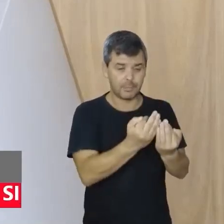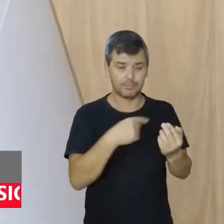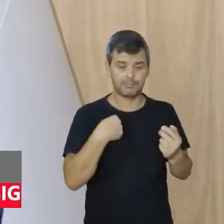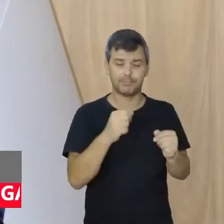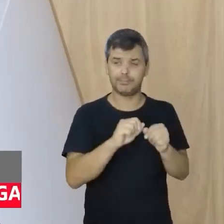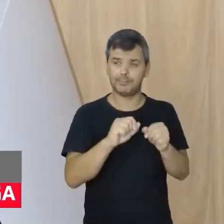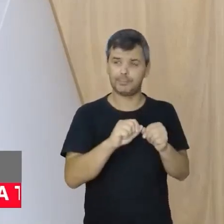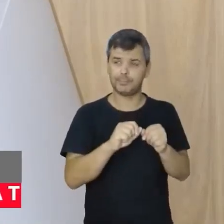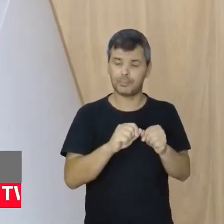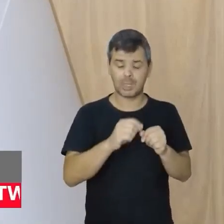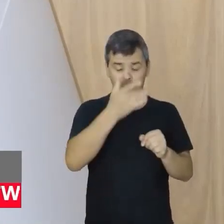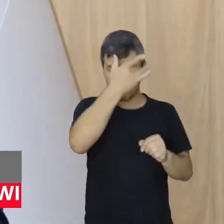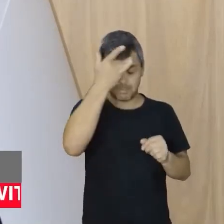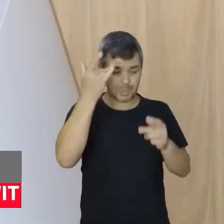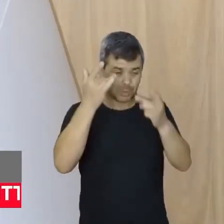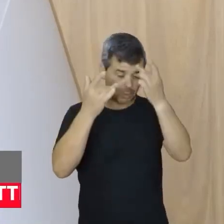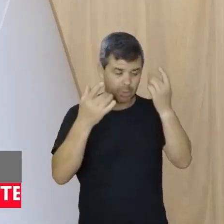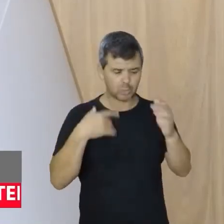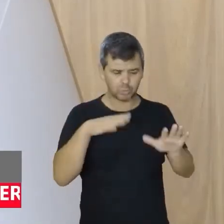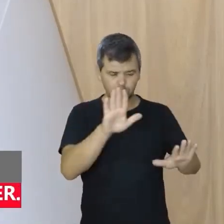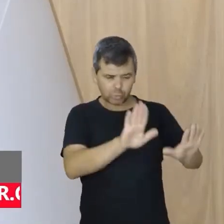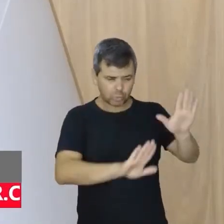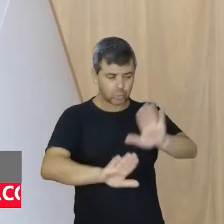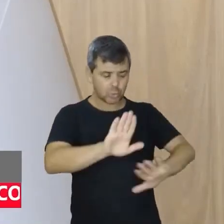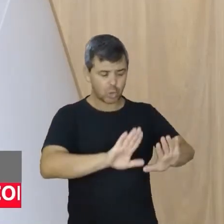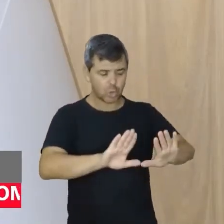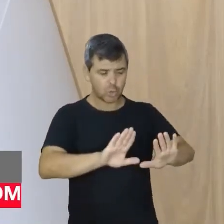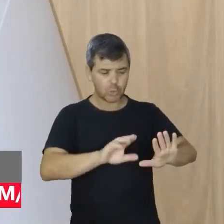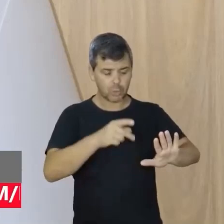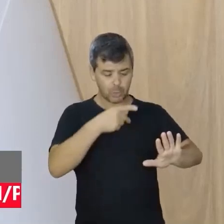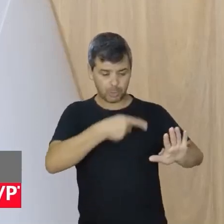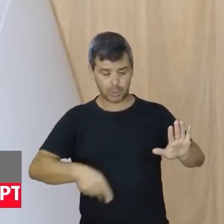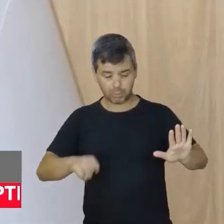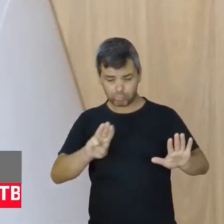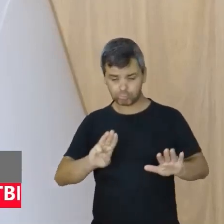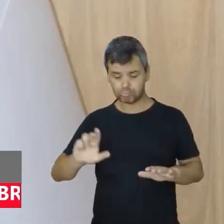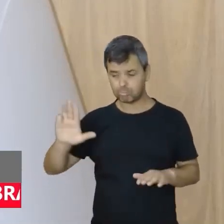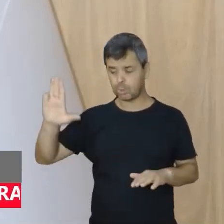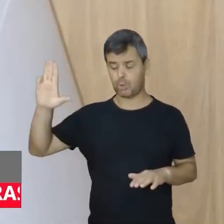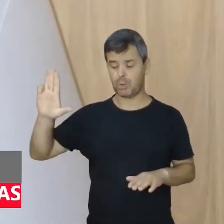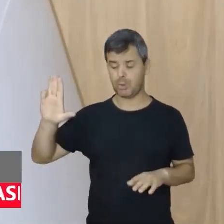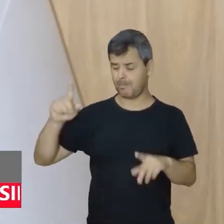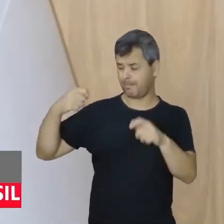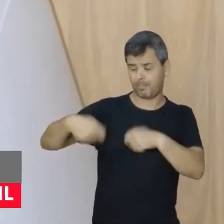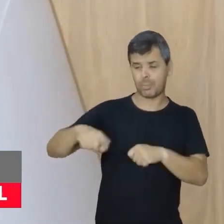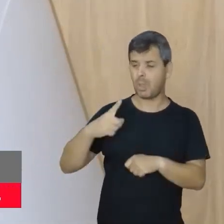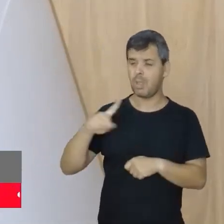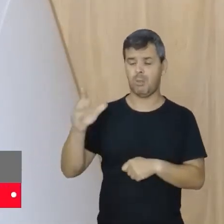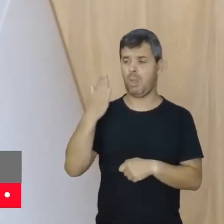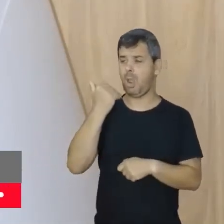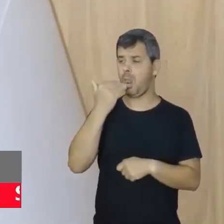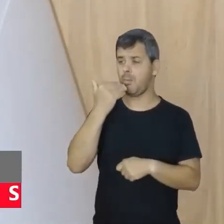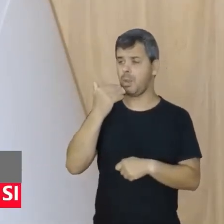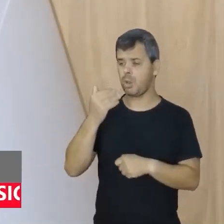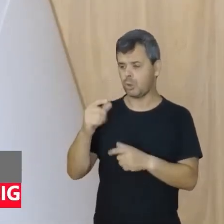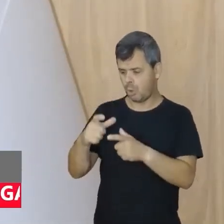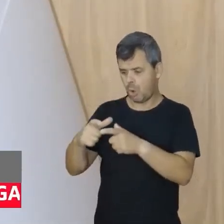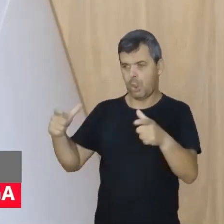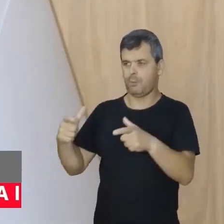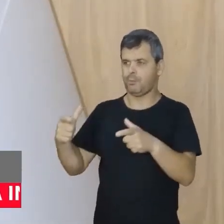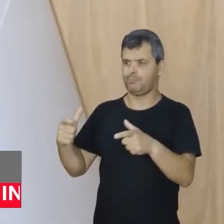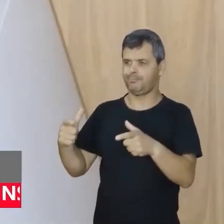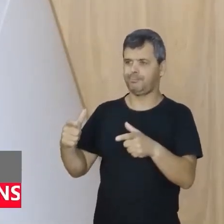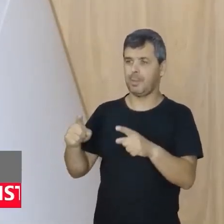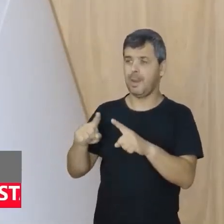Amanda, as pessoas, os cuidados que o presidente Lula está tendo com as pessoas que precisam, não é só alimentar na quantidade